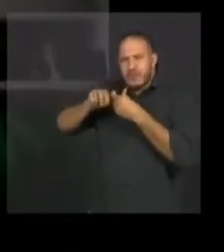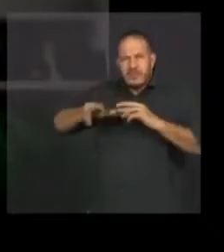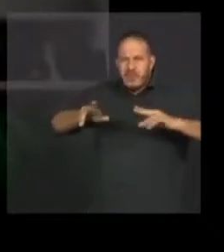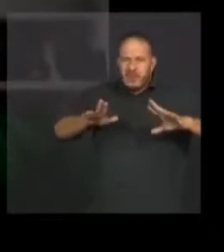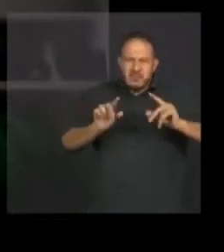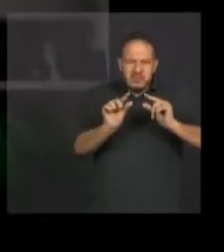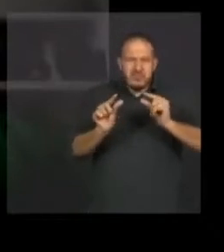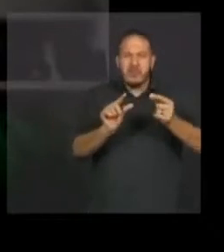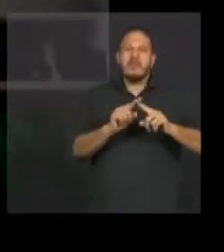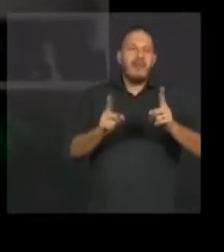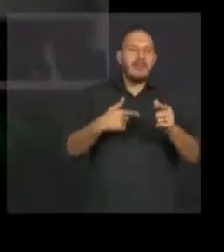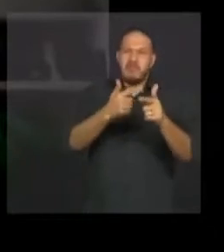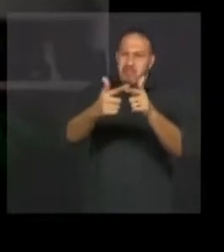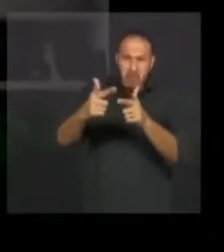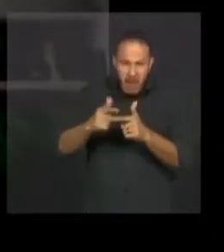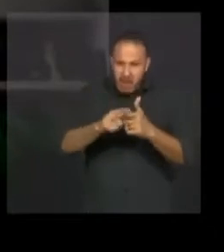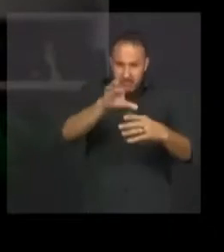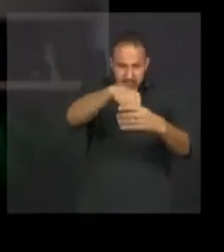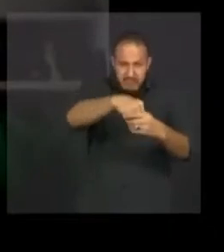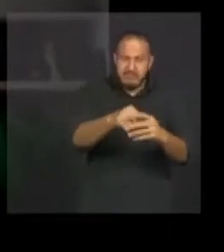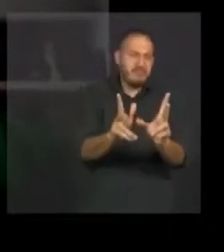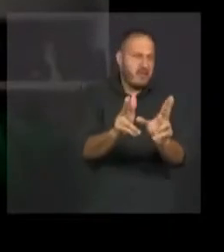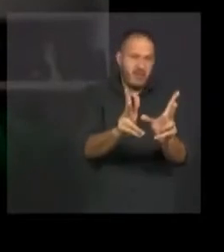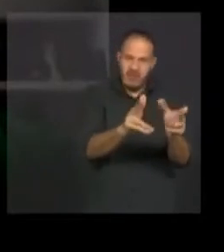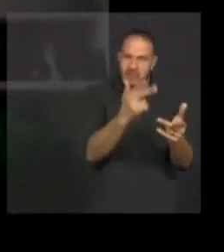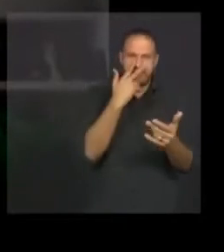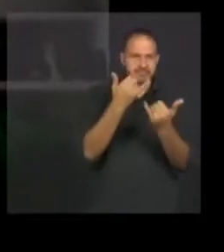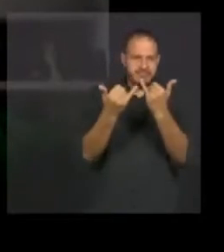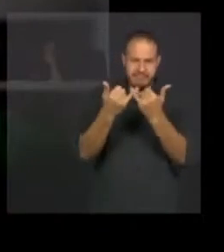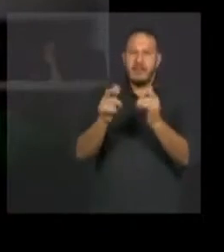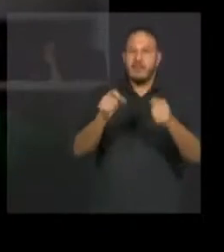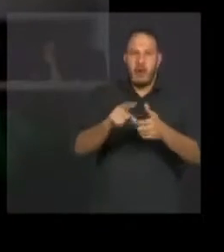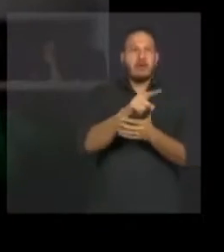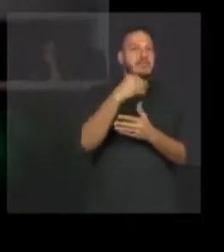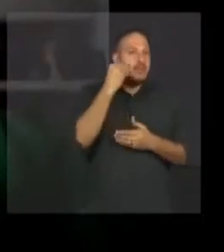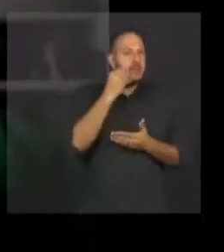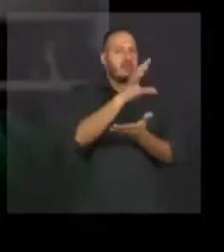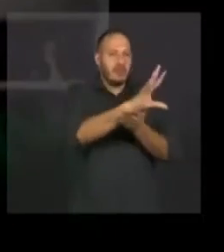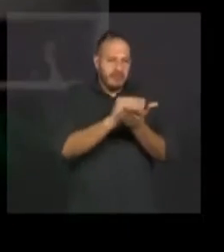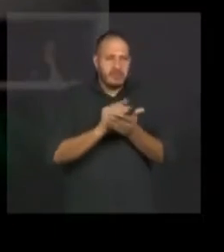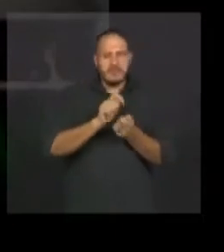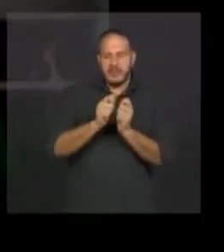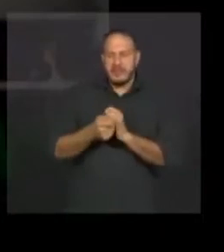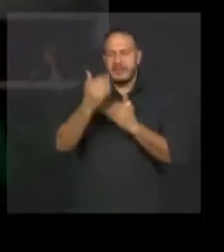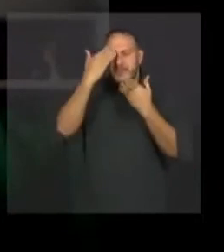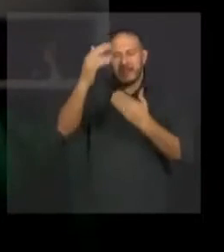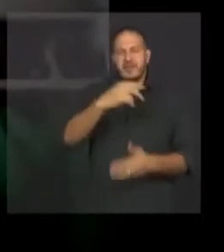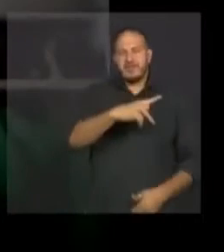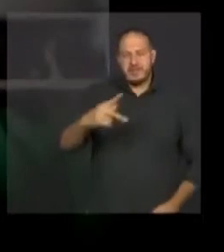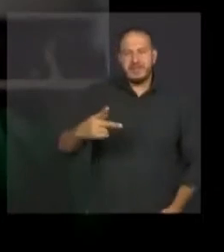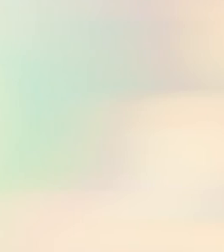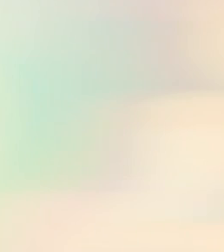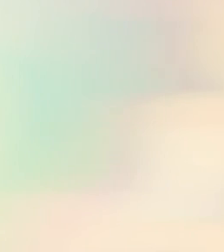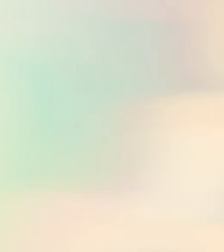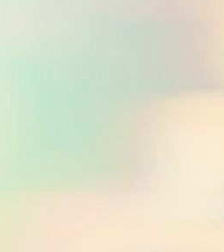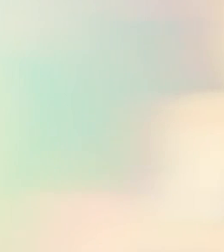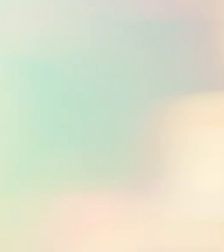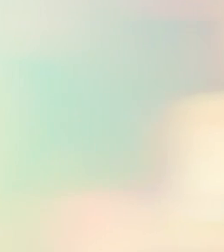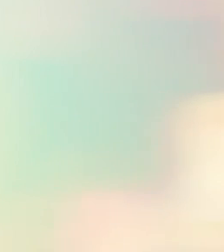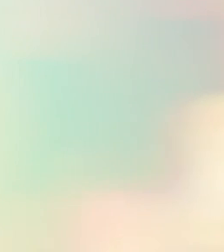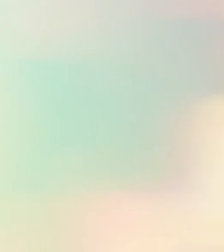os problemas são muito semelhantes e as experiências podem, sim, servir como referência para as nossas. É isso, presidente. Obrigada pela tolerância.